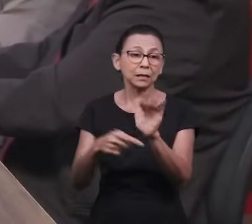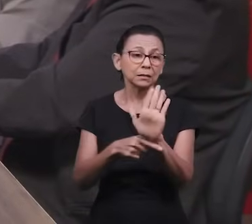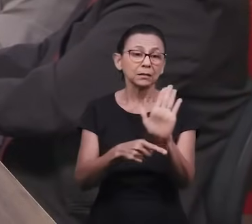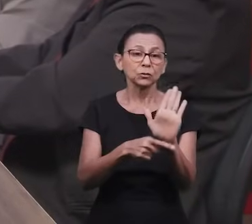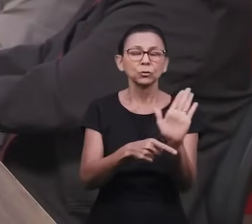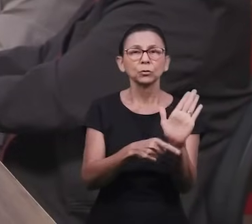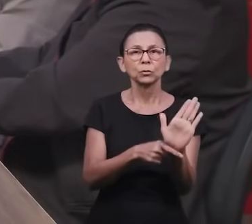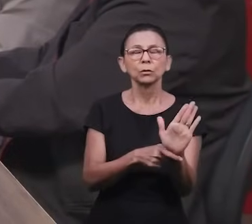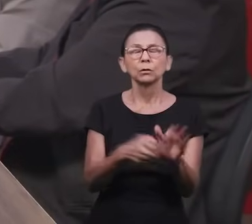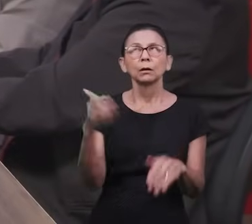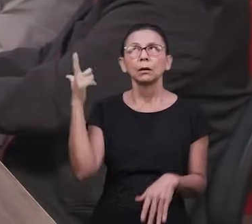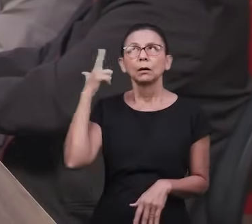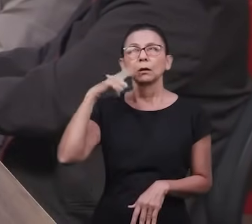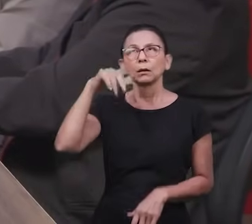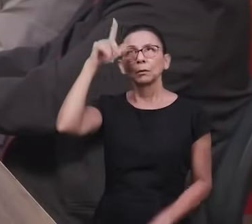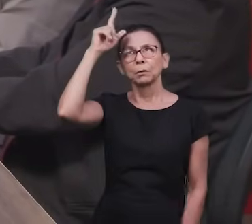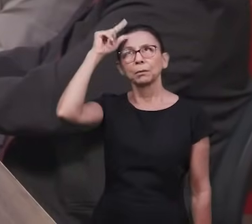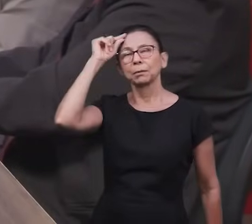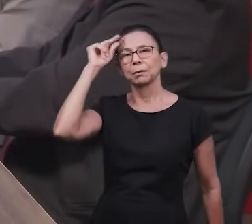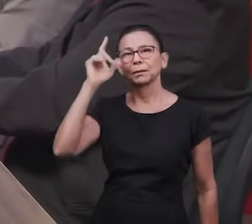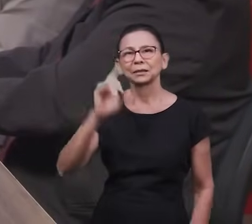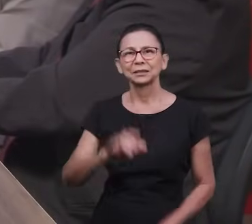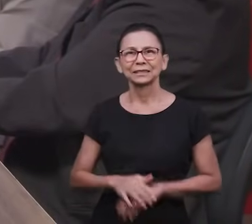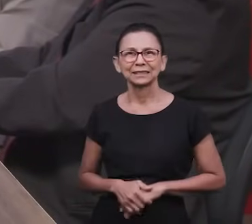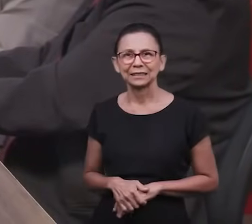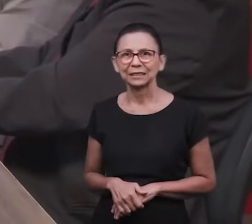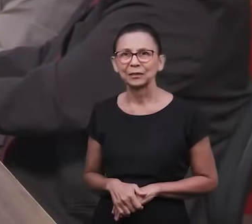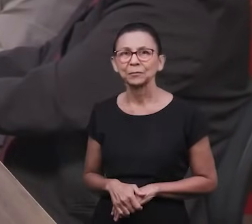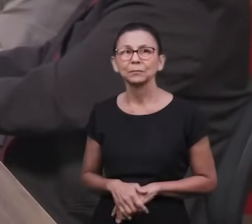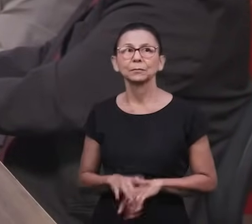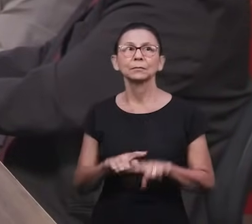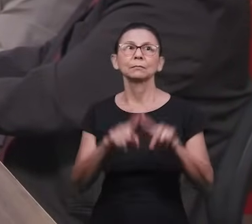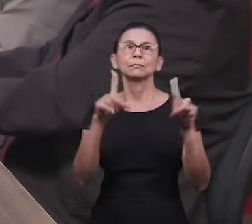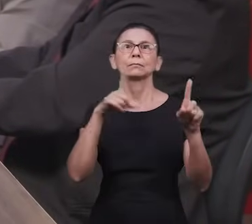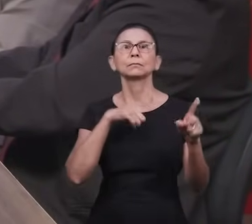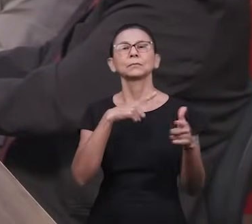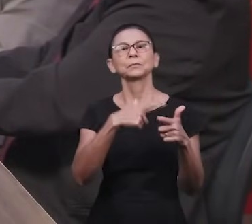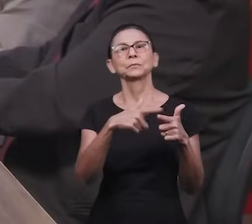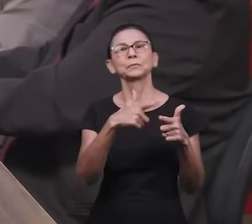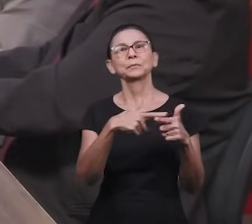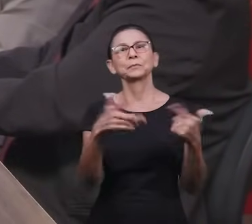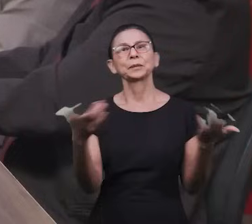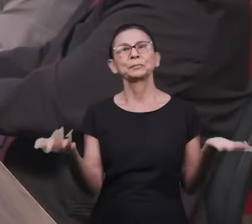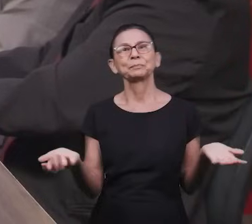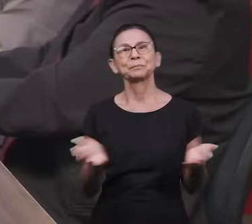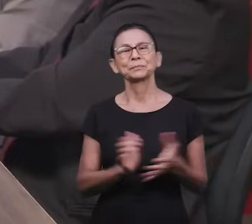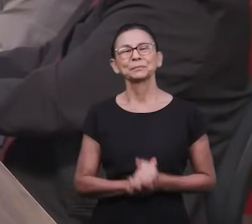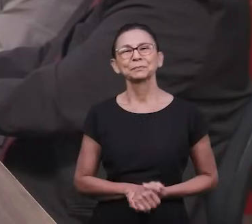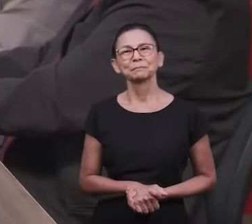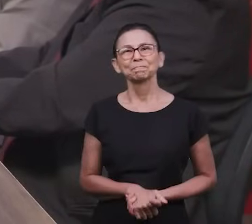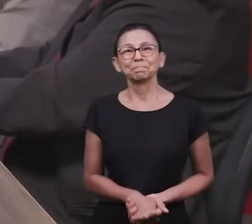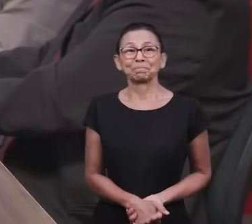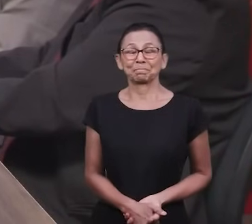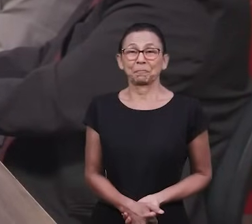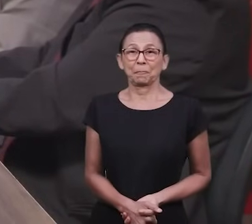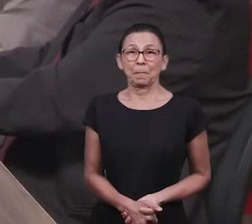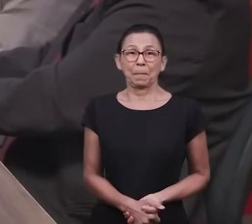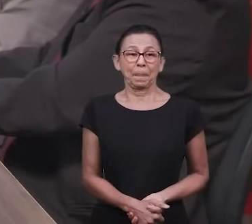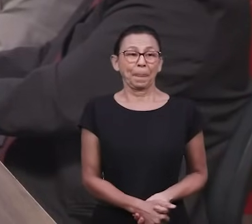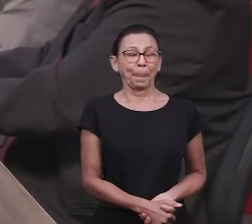ajudou, e eu consegui fazer a minha matrícula. Glória a Deus. Só que tinha um problema.